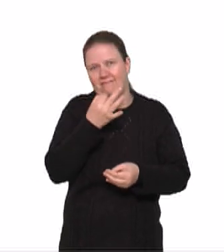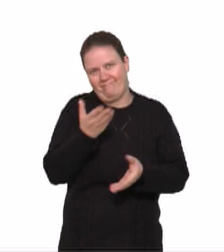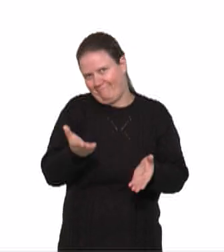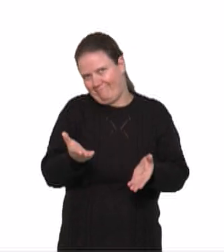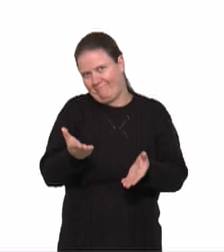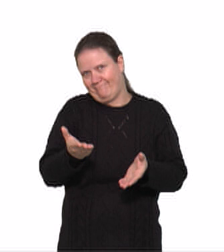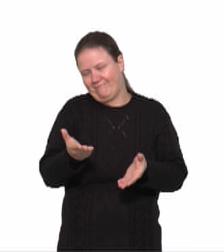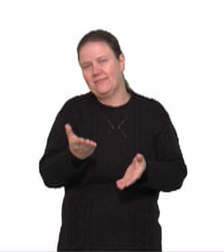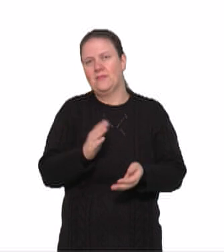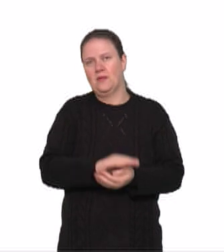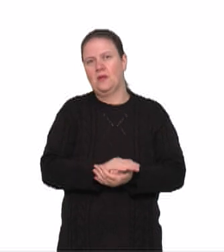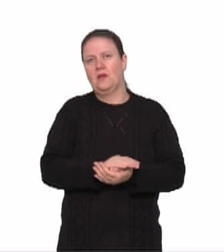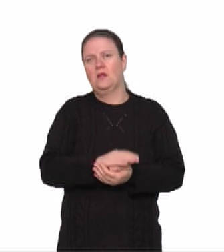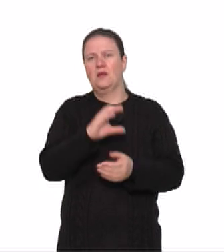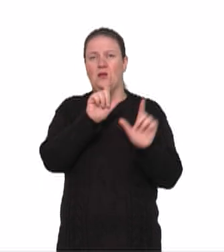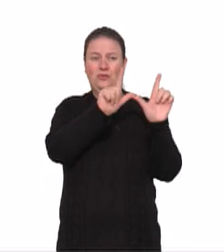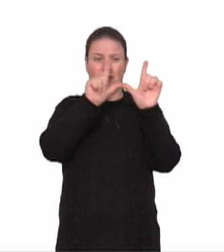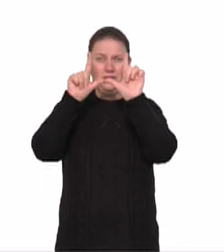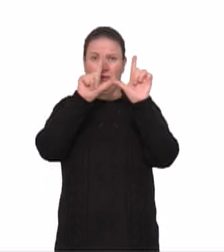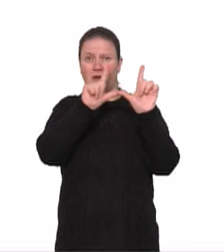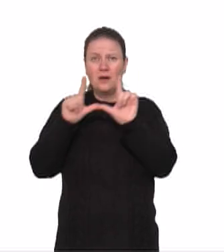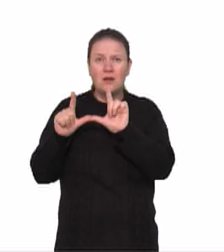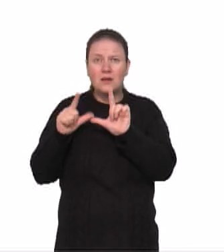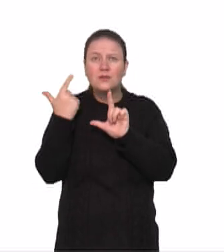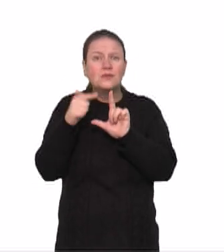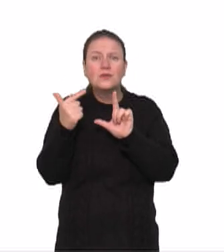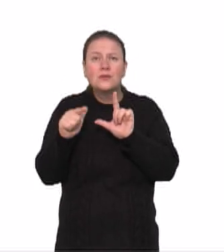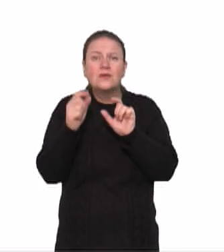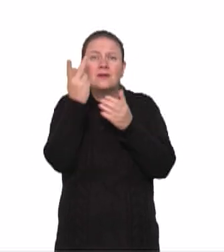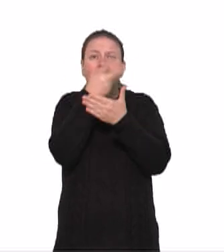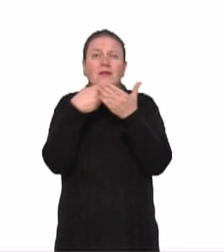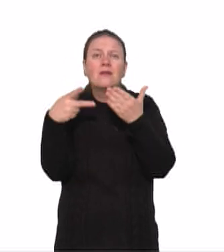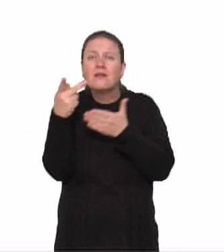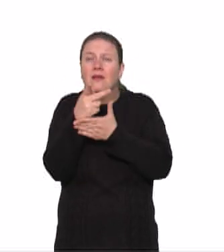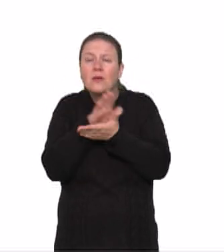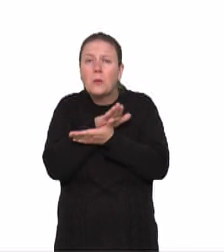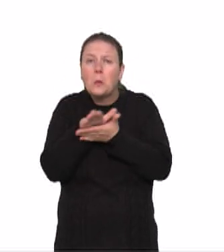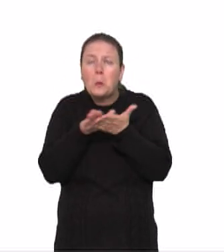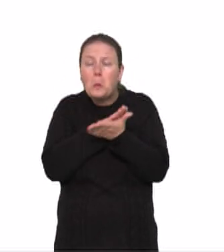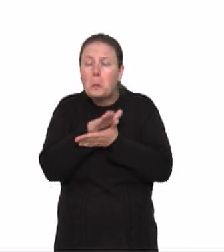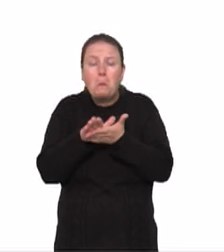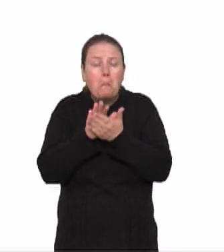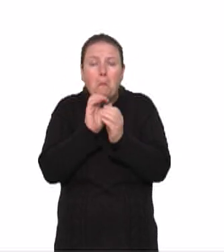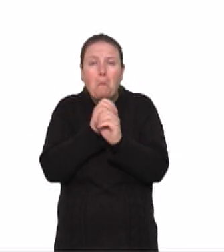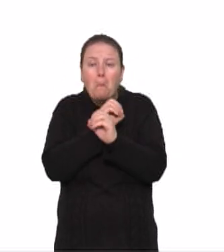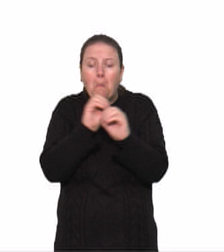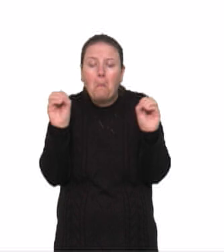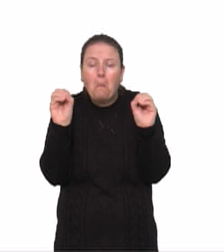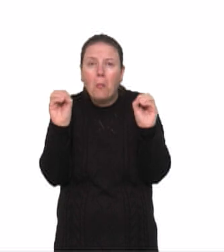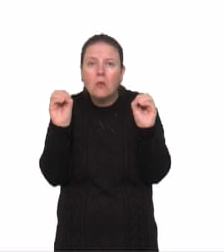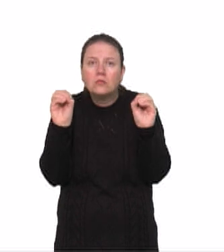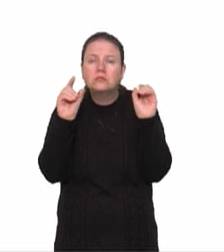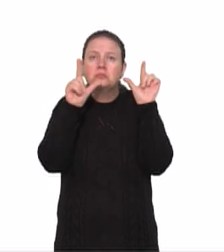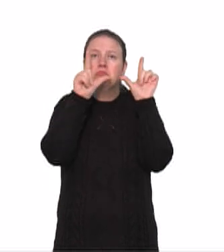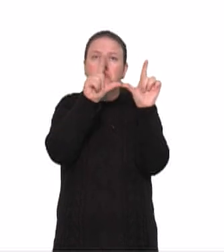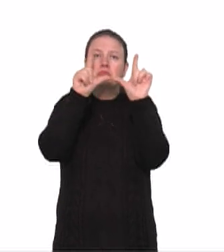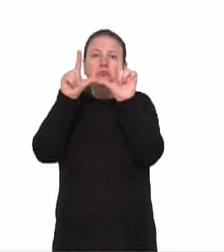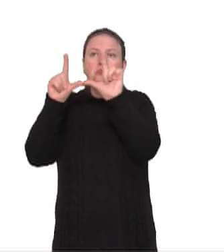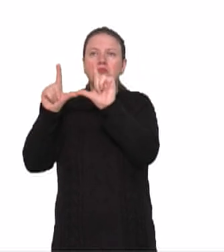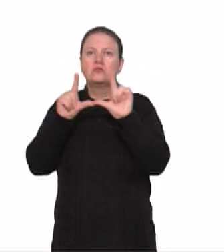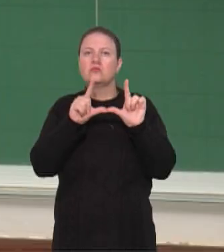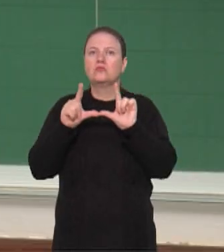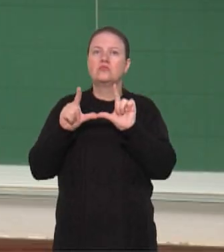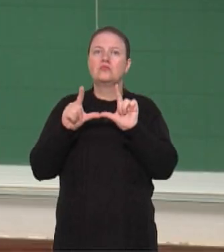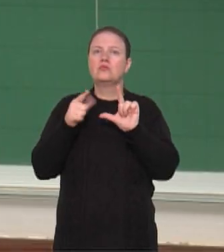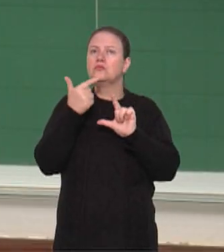opinativo? Como que poderia ser uma charge se não tem ali o discurso não verbal, não tem imagens, não tem desenhos? Né? Quadrinhos também, para